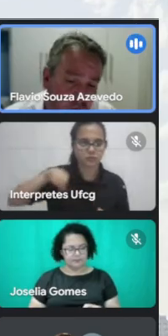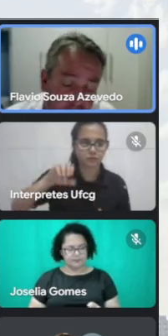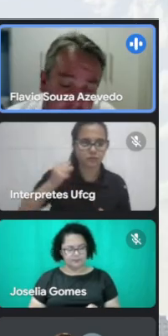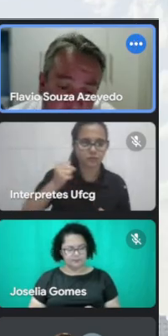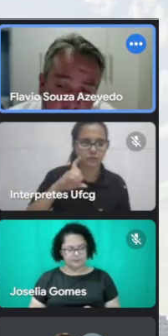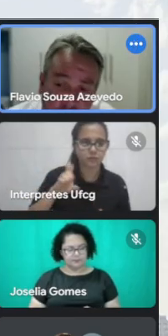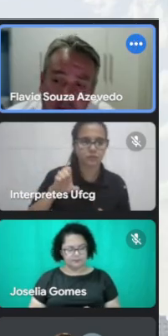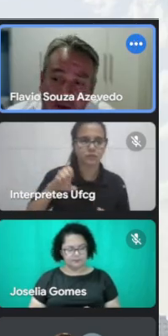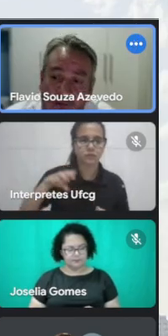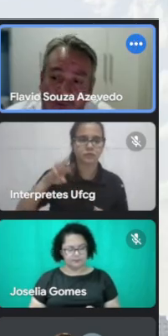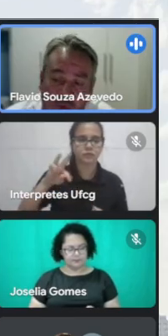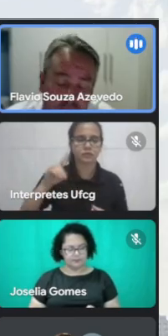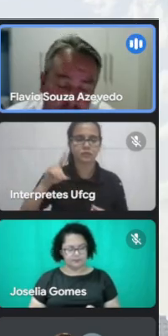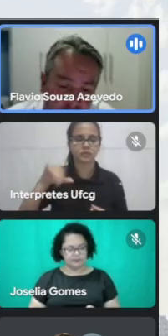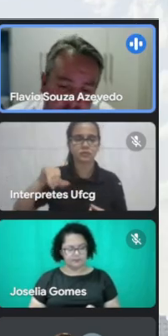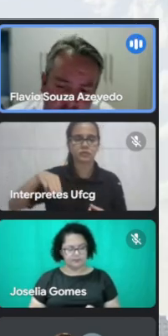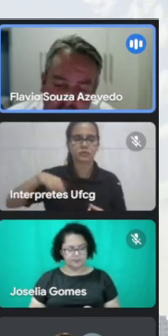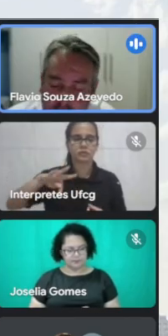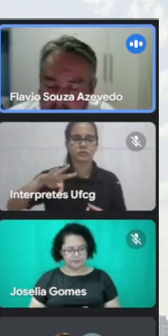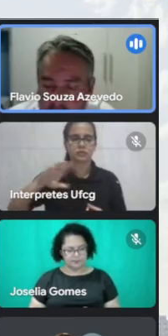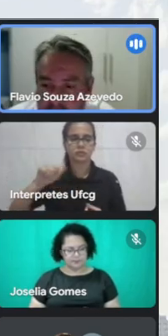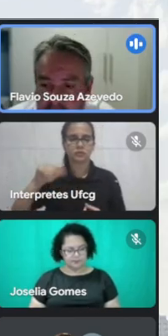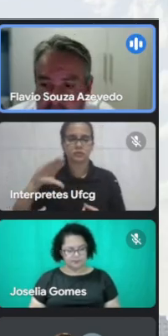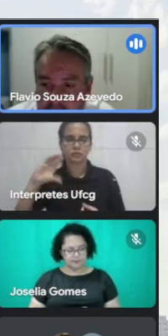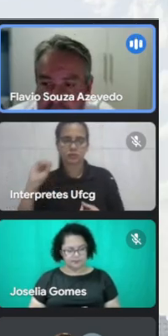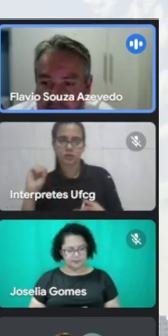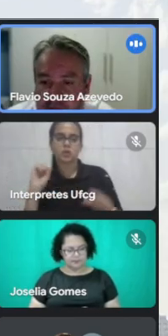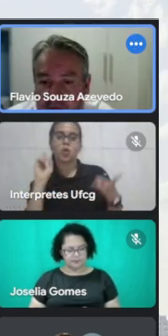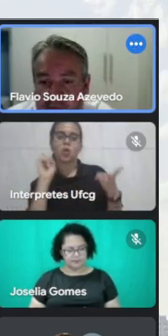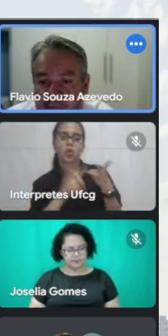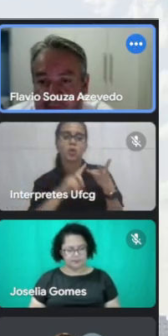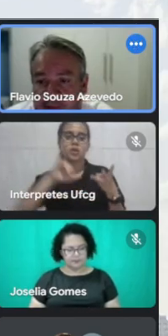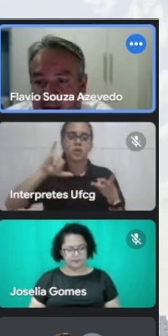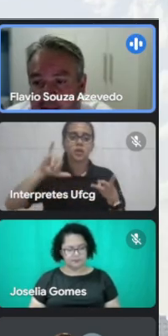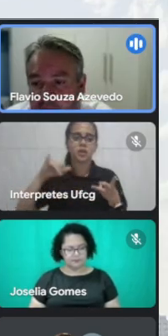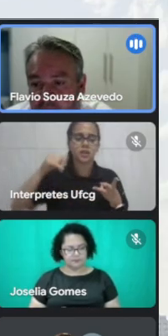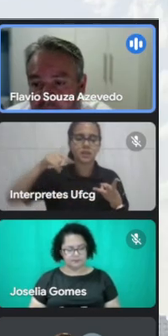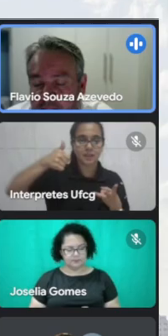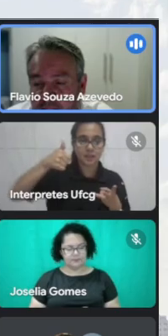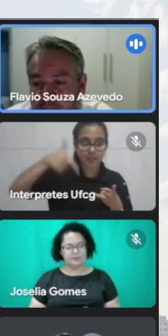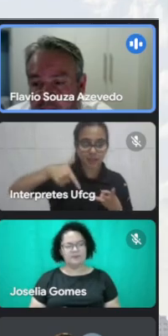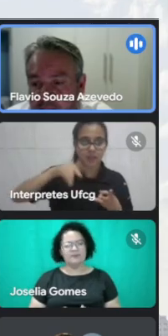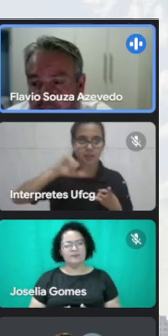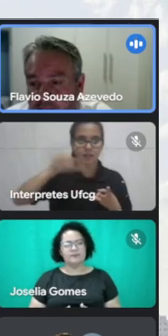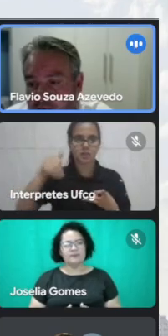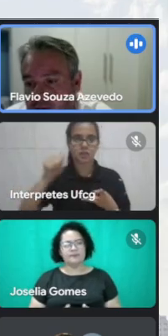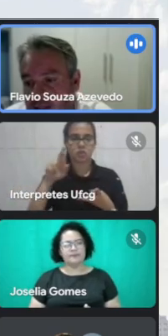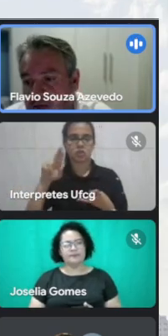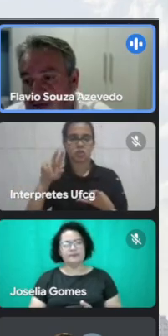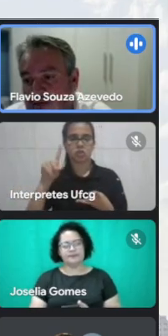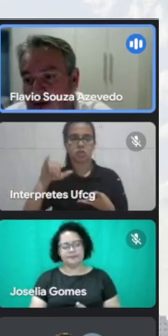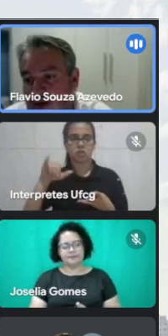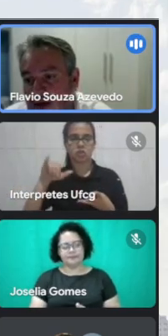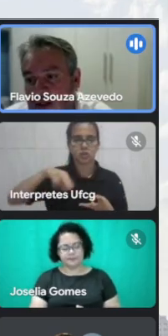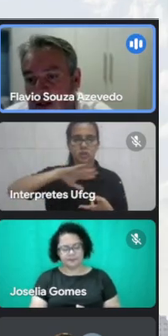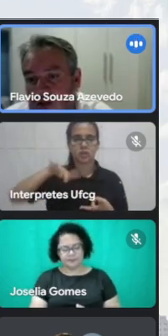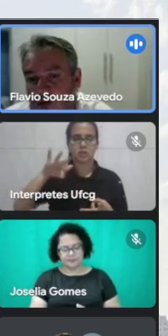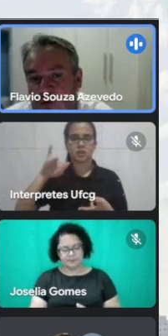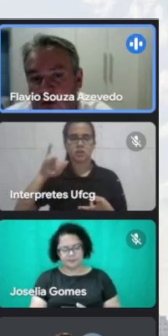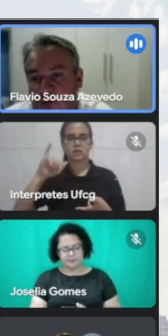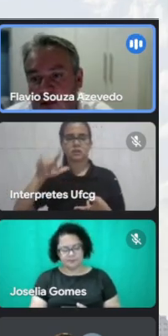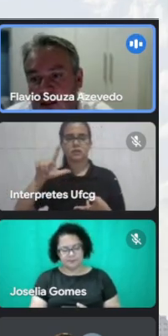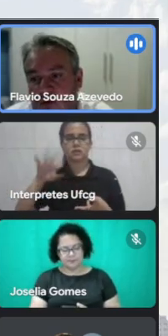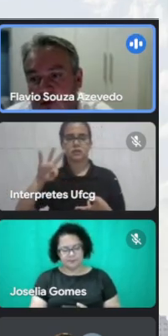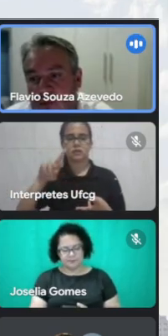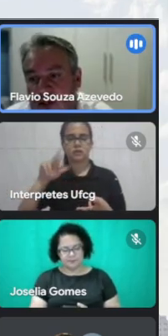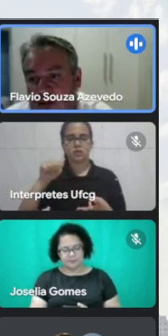são enormes. Muito, muito, muito, muito maior do que esse de Recife. Aqui do lado direito, né, do slide aí, vocês veem aí a